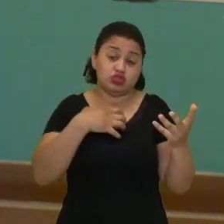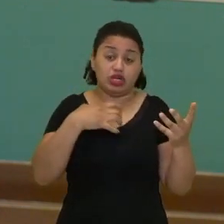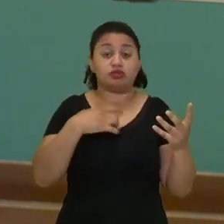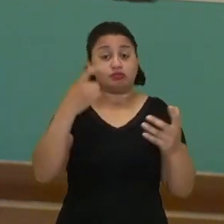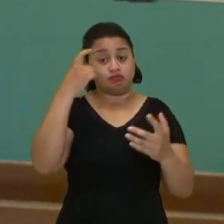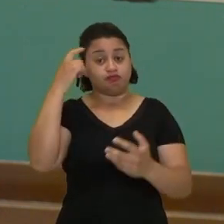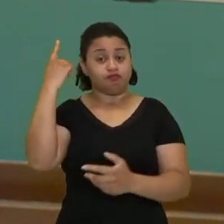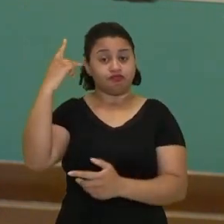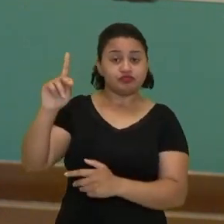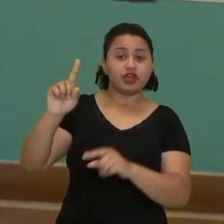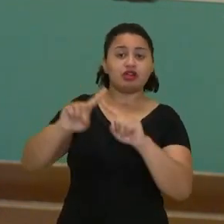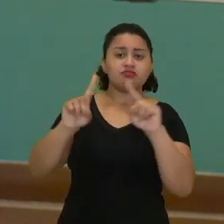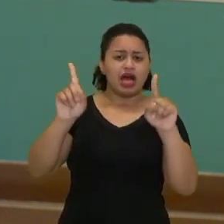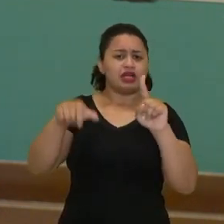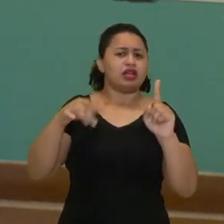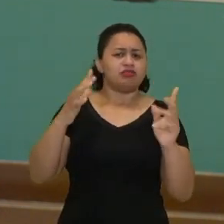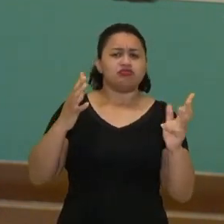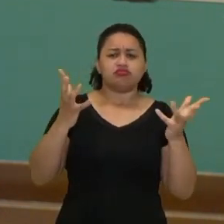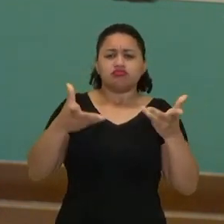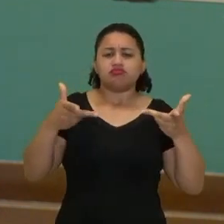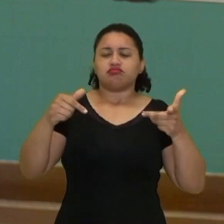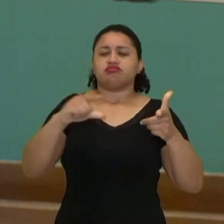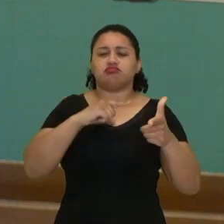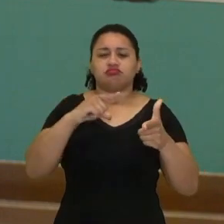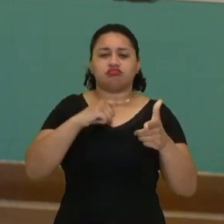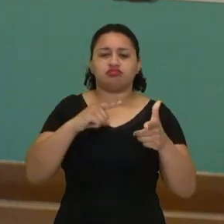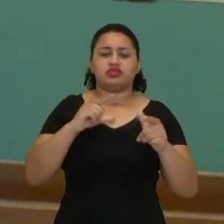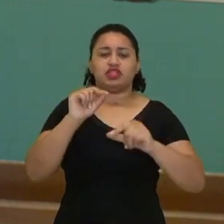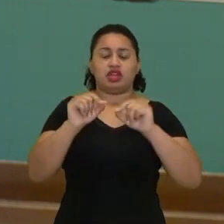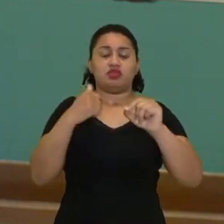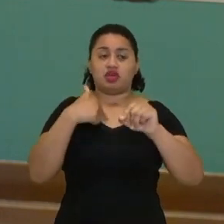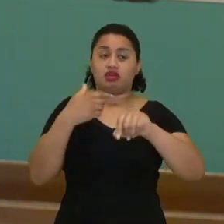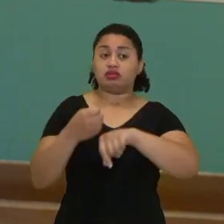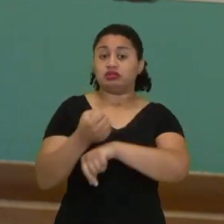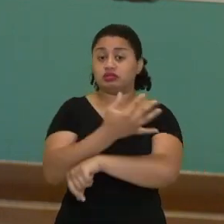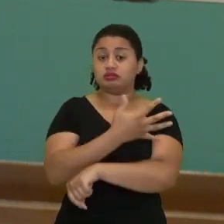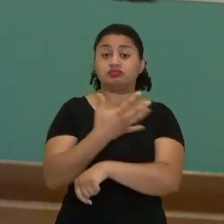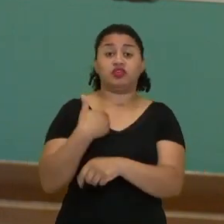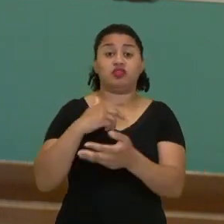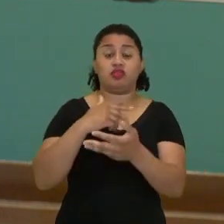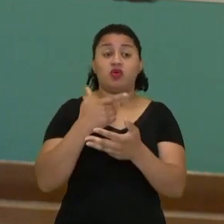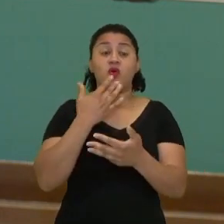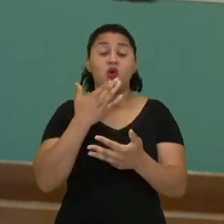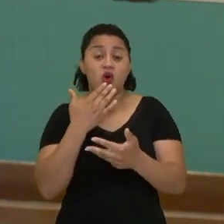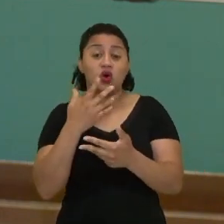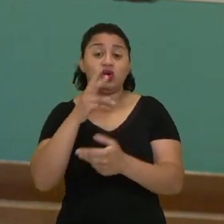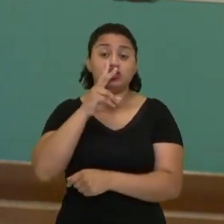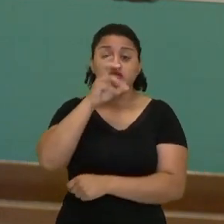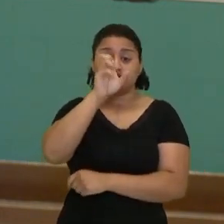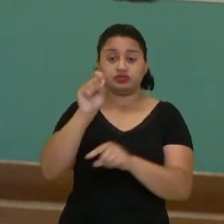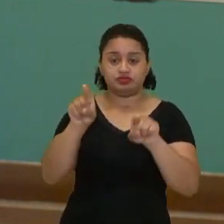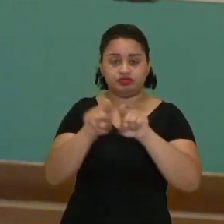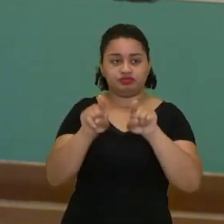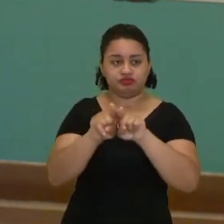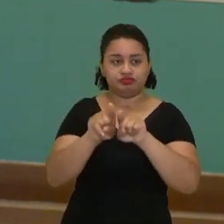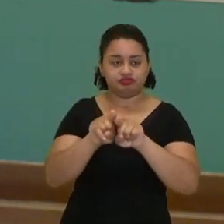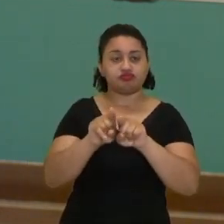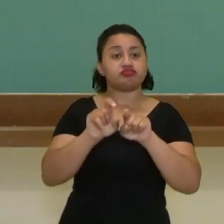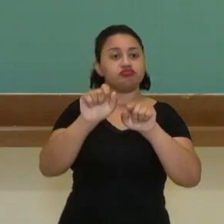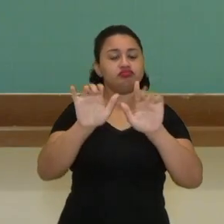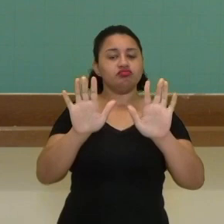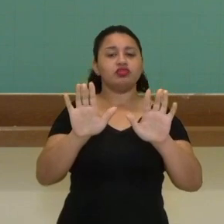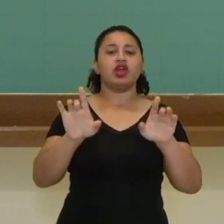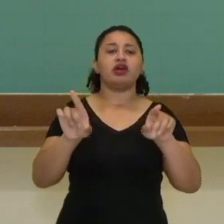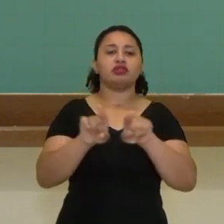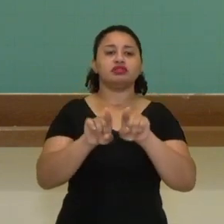ela é magnífica, tem uma intensidade muito forte, tem uma carga emocional, uma carga de cores muito fortes, né? E a gente entra para a